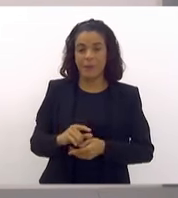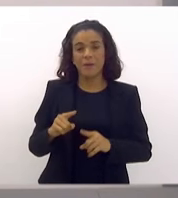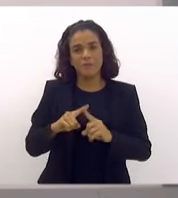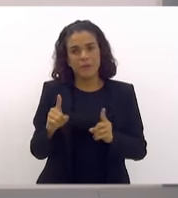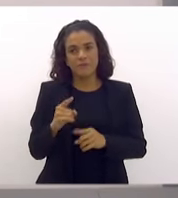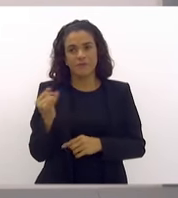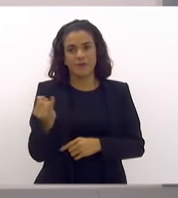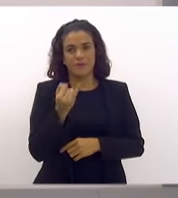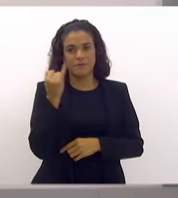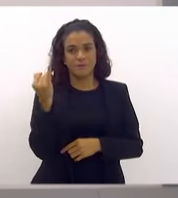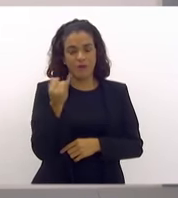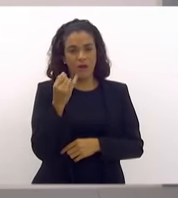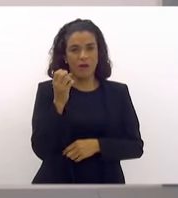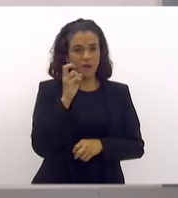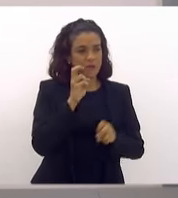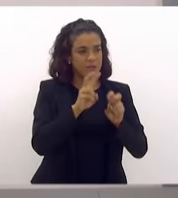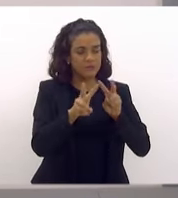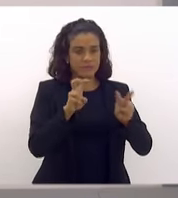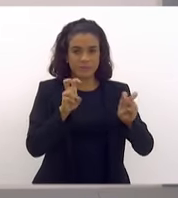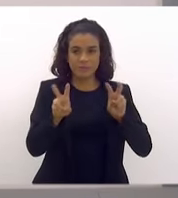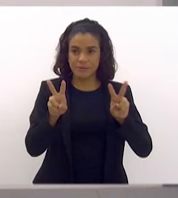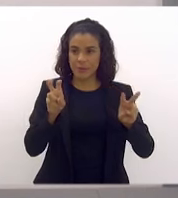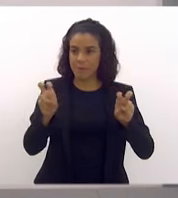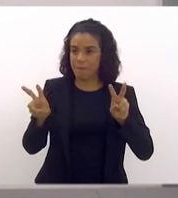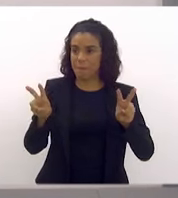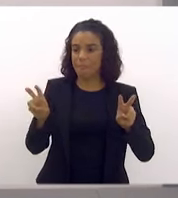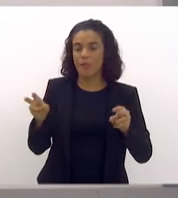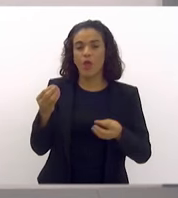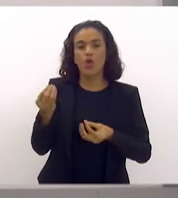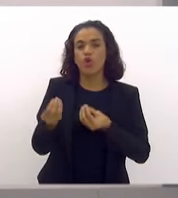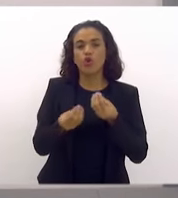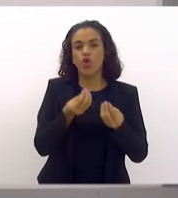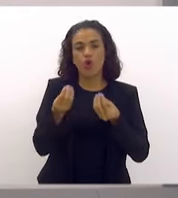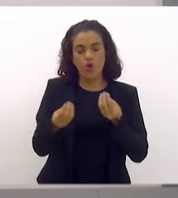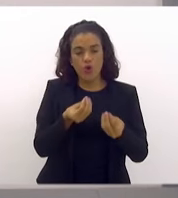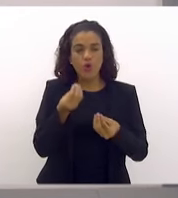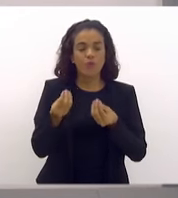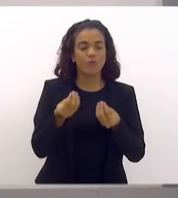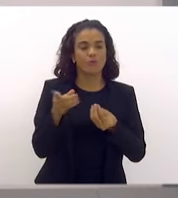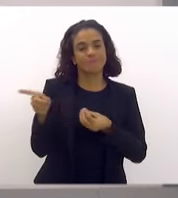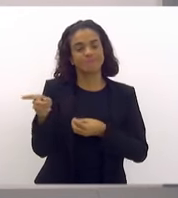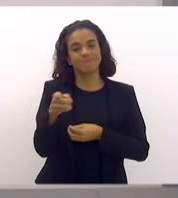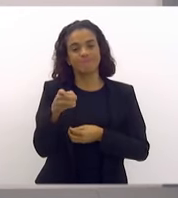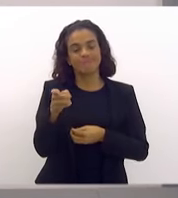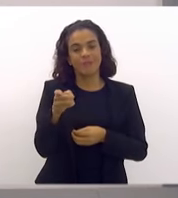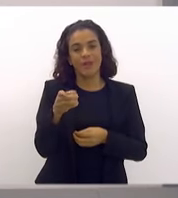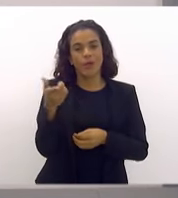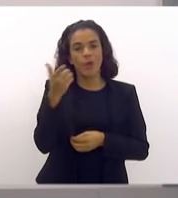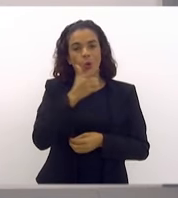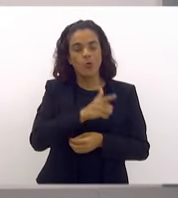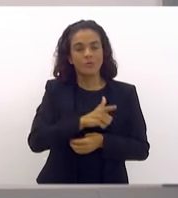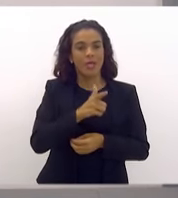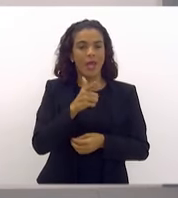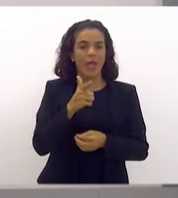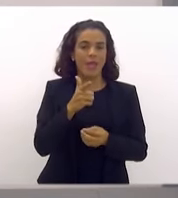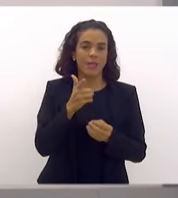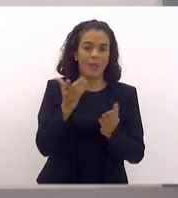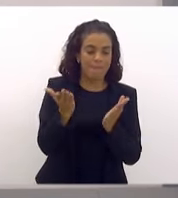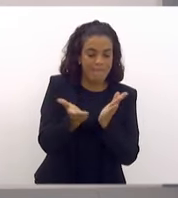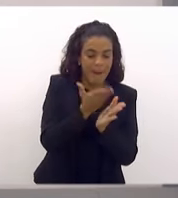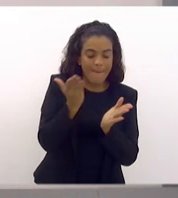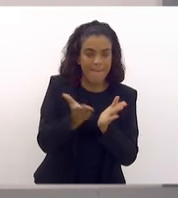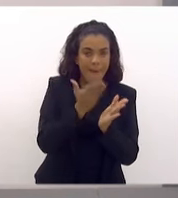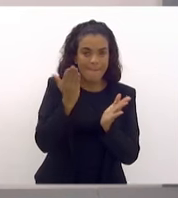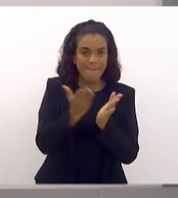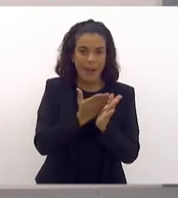importante observar eh os caminhos que levam até um albo de reconhecimento fotográfico